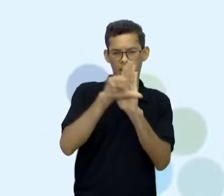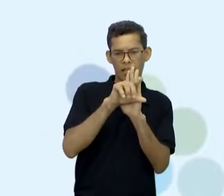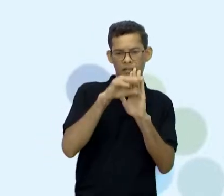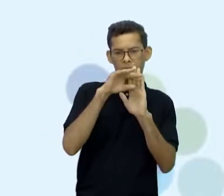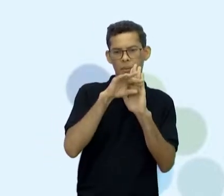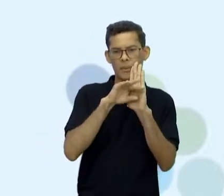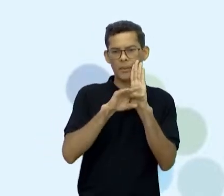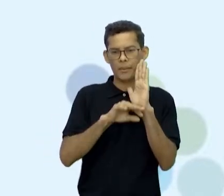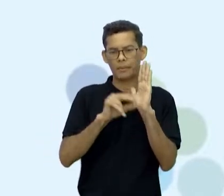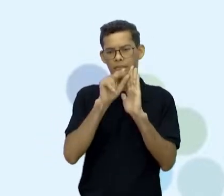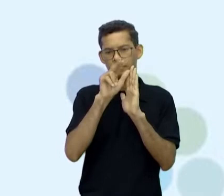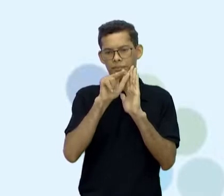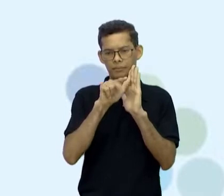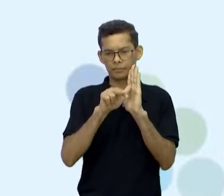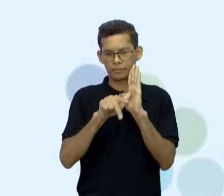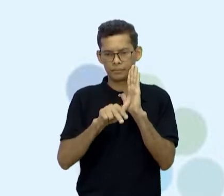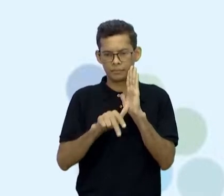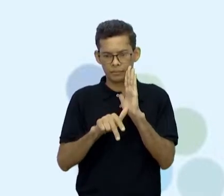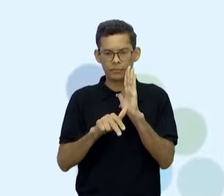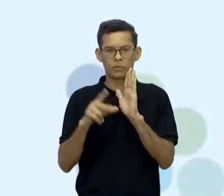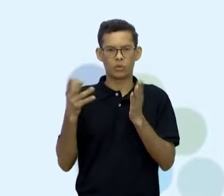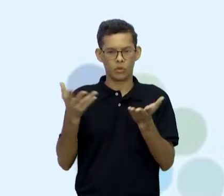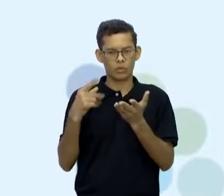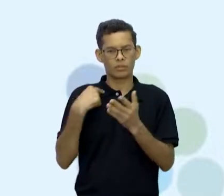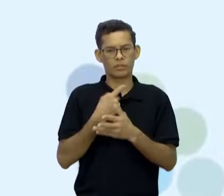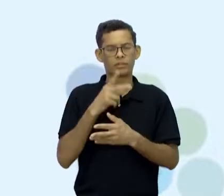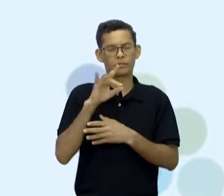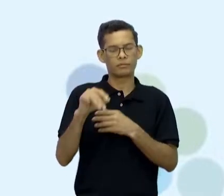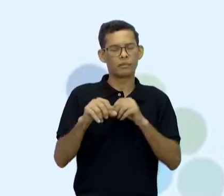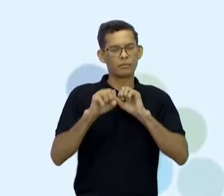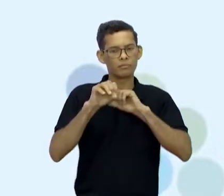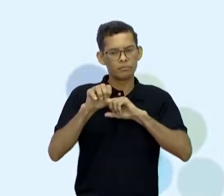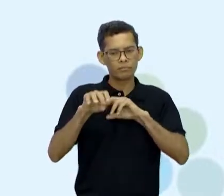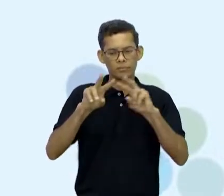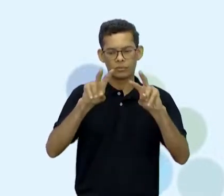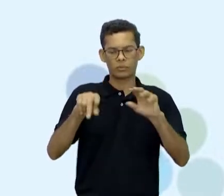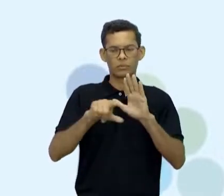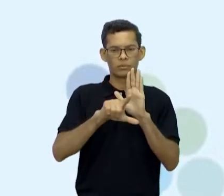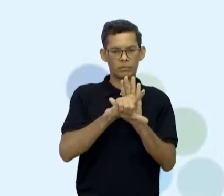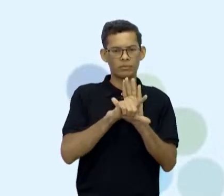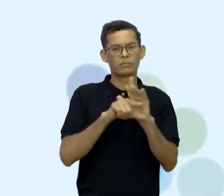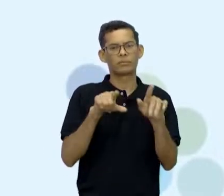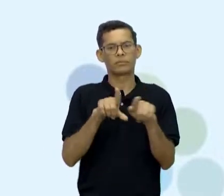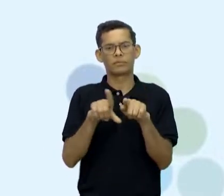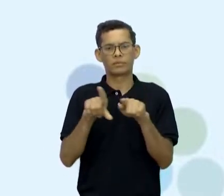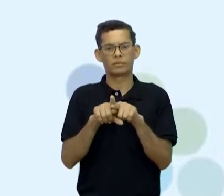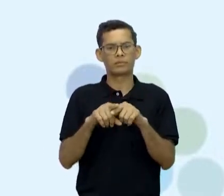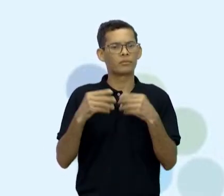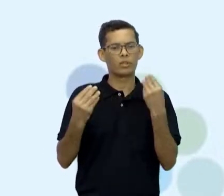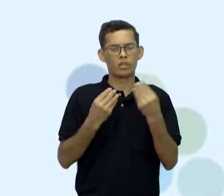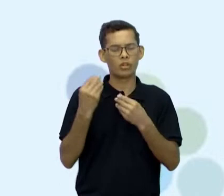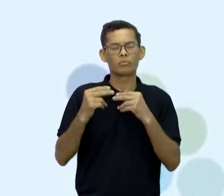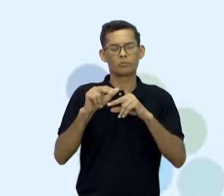diante. Hoje vamos aprender mais sobre as leis, mas através dos